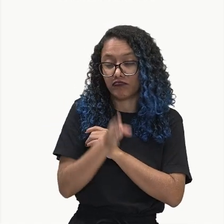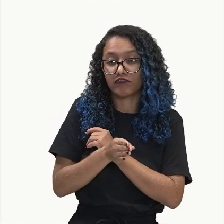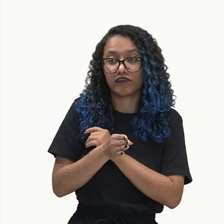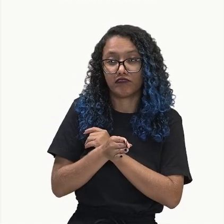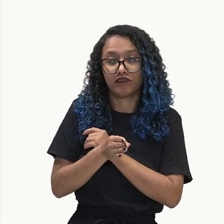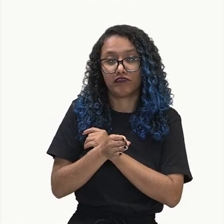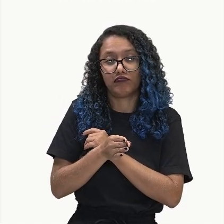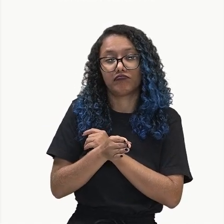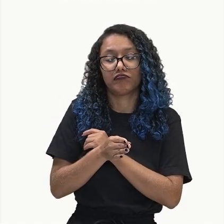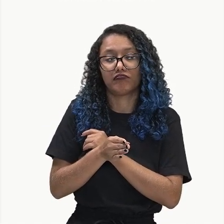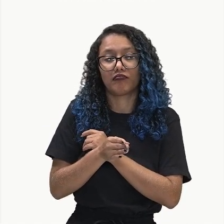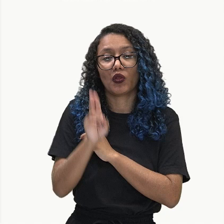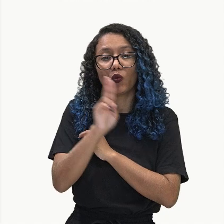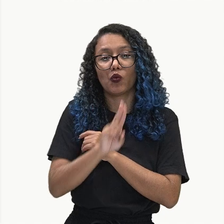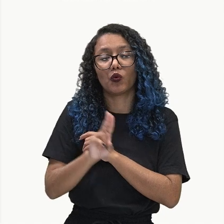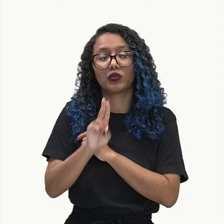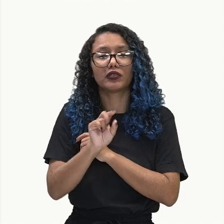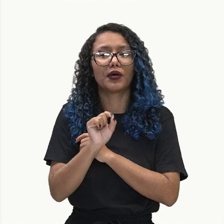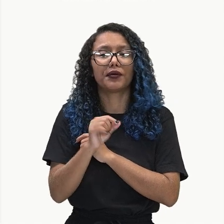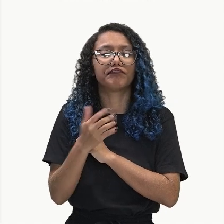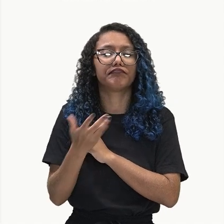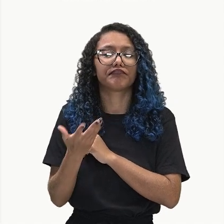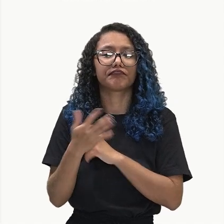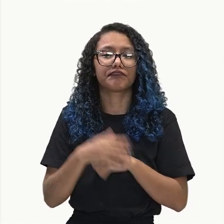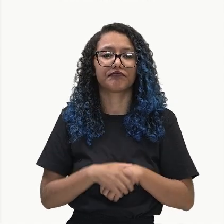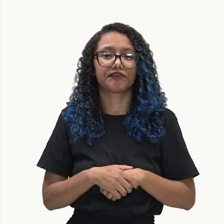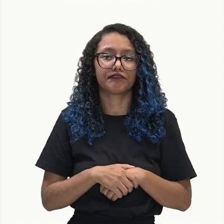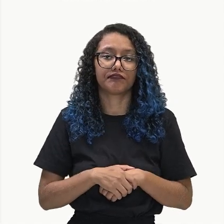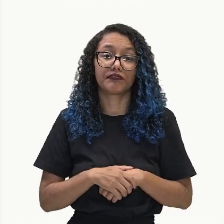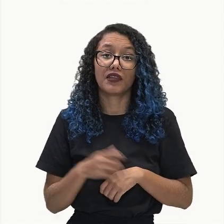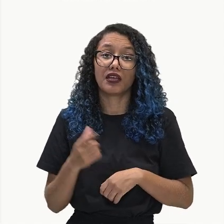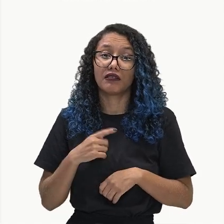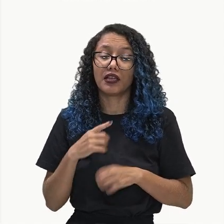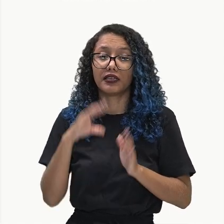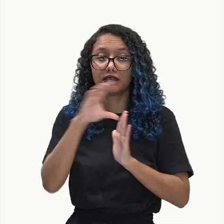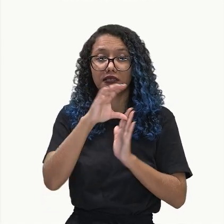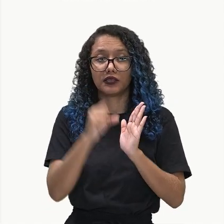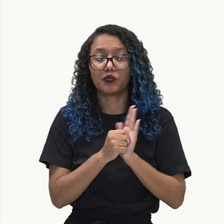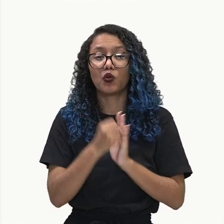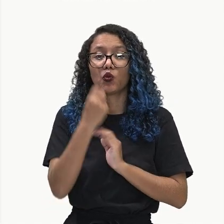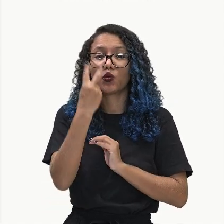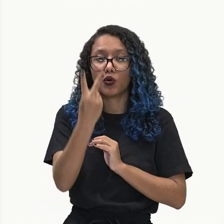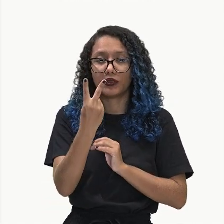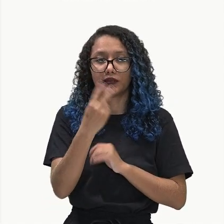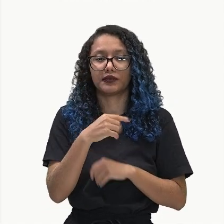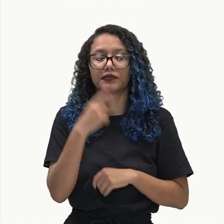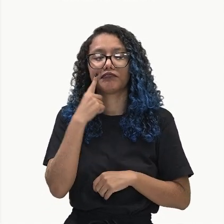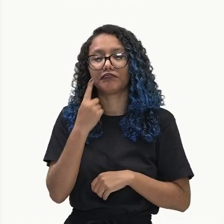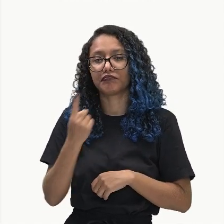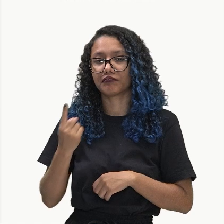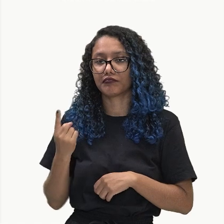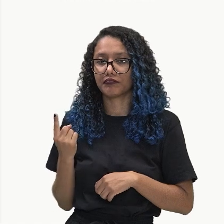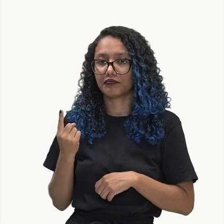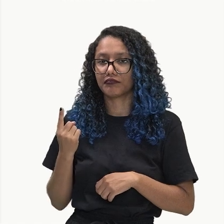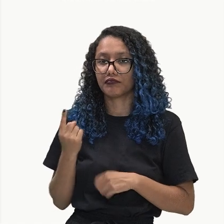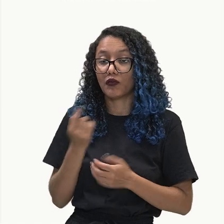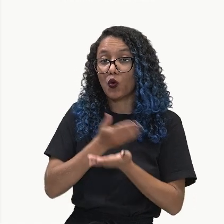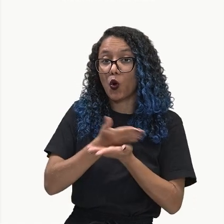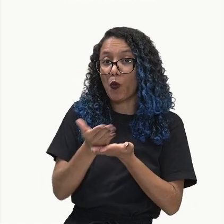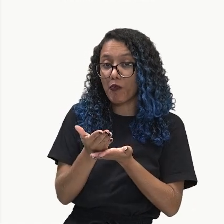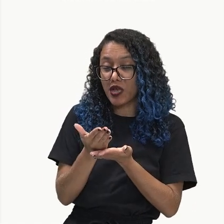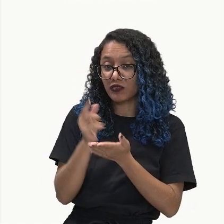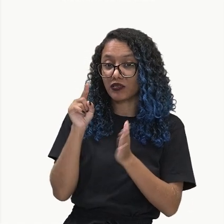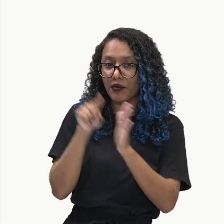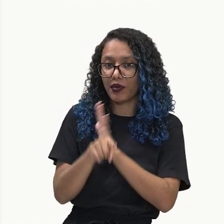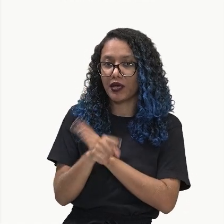direta, nós utilizamos 2 pontos de interrogação. Um que começa a pergunta, ele fica de ponta